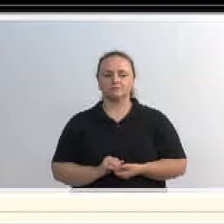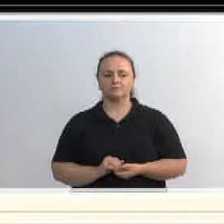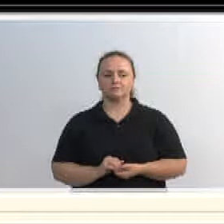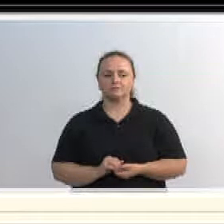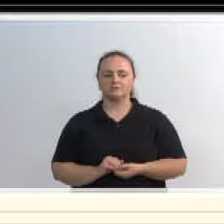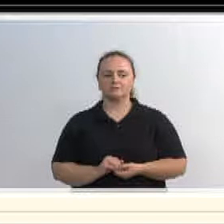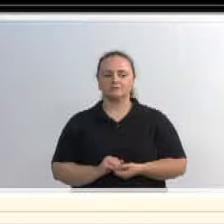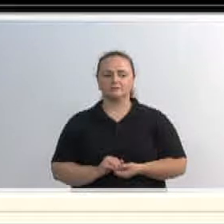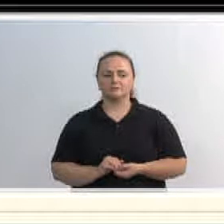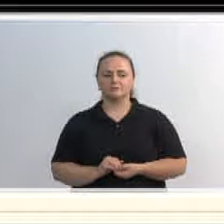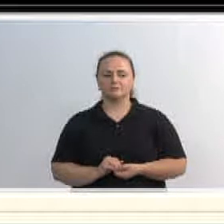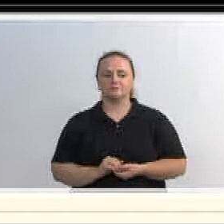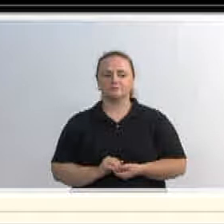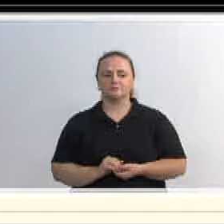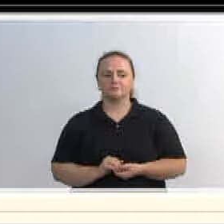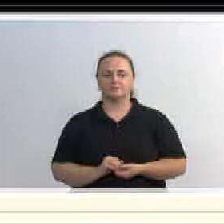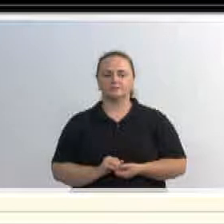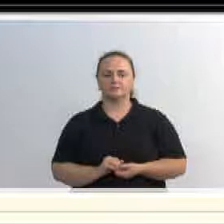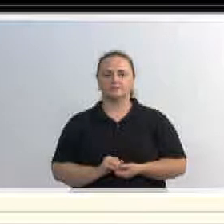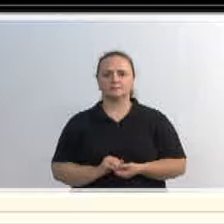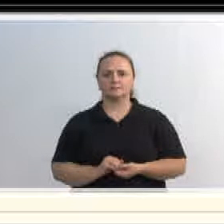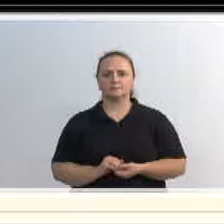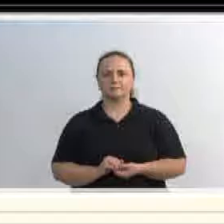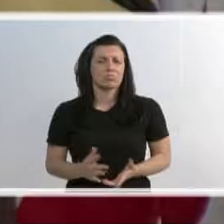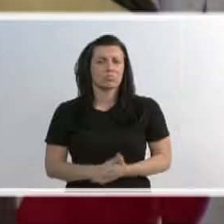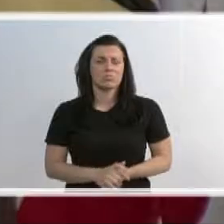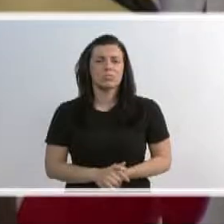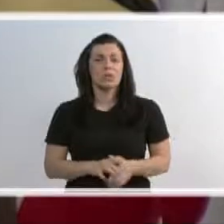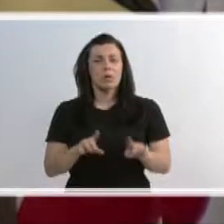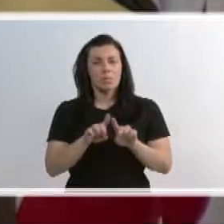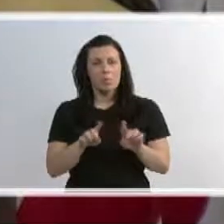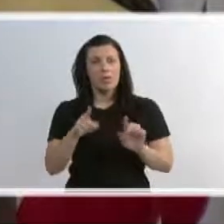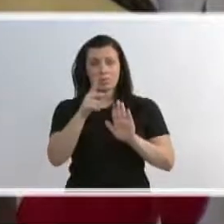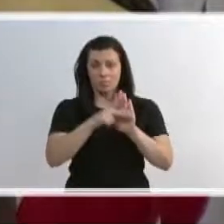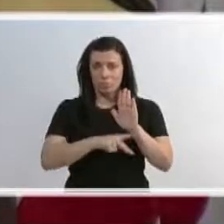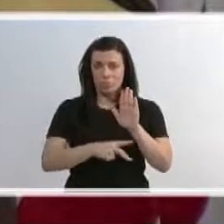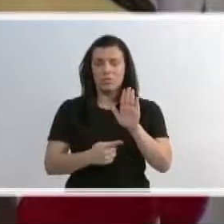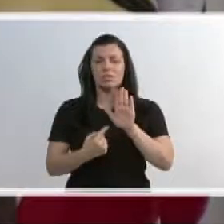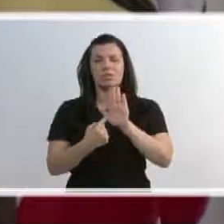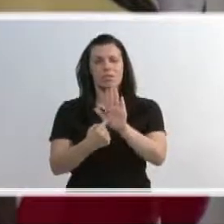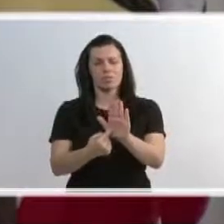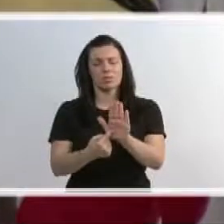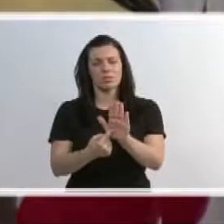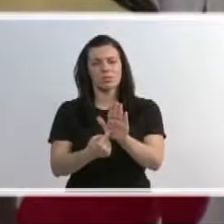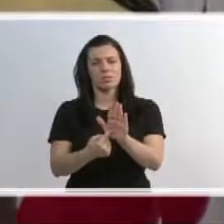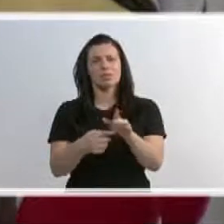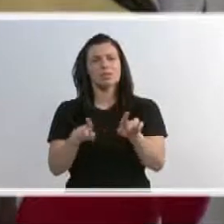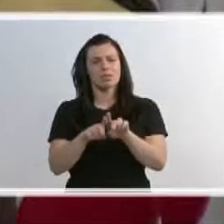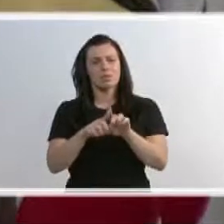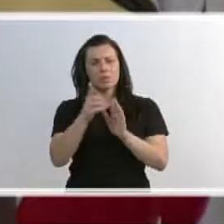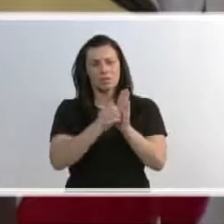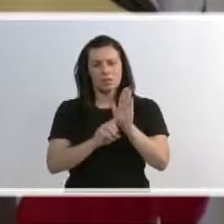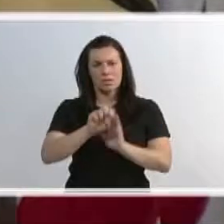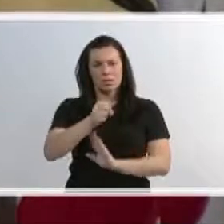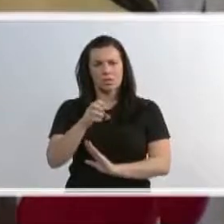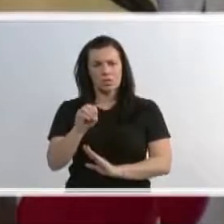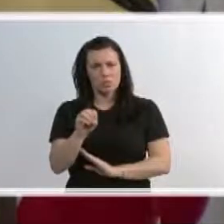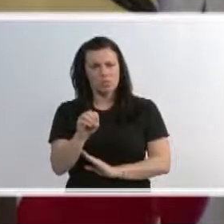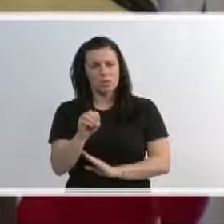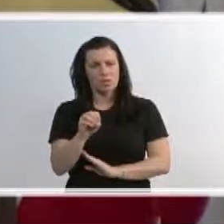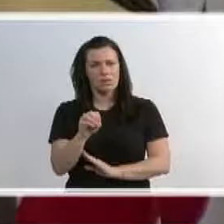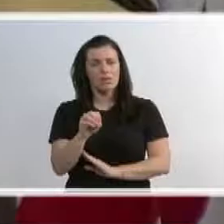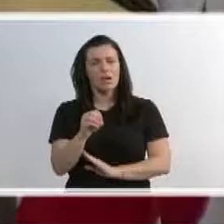Superintendência Regional do Trabalho já estão à disposição. Todos os trabalhos realizados pelo Ministério do Trabalho, ou seja, a fiscalização hoje